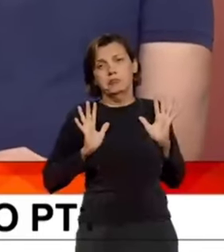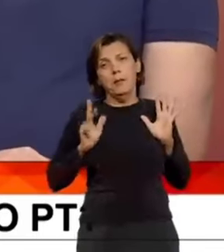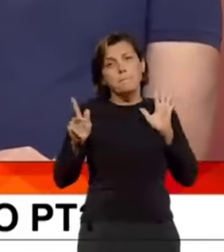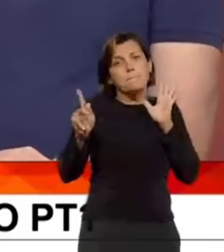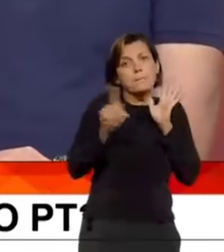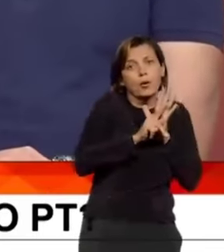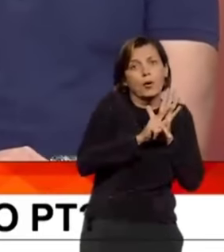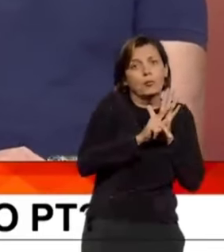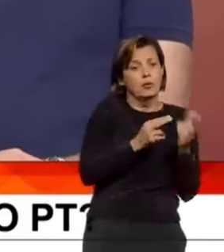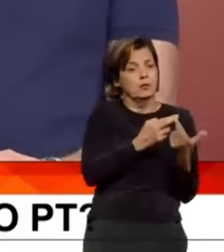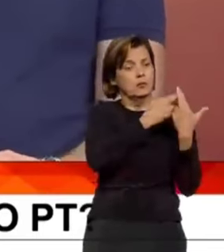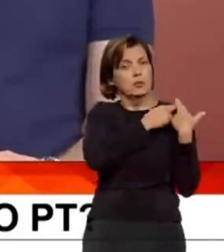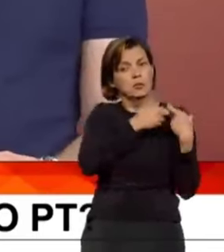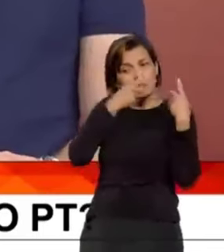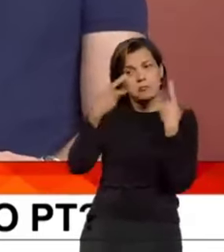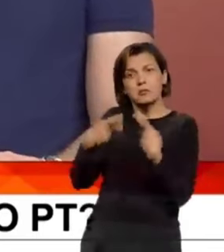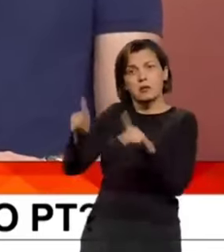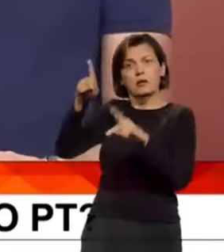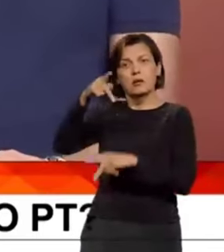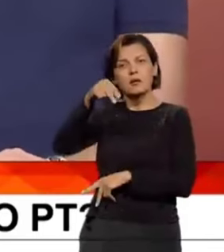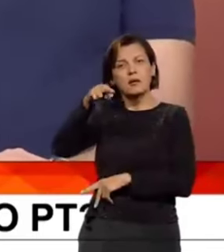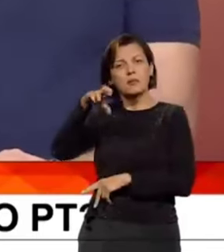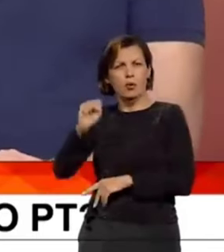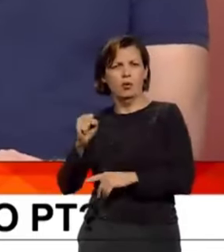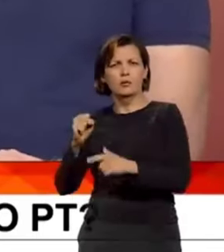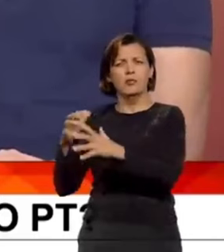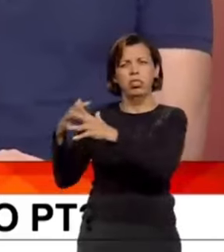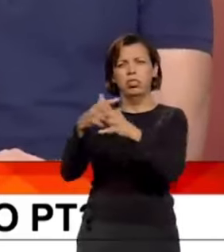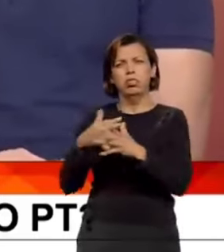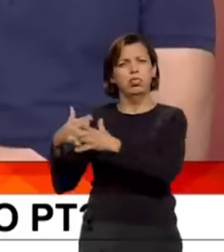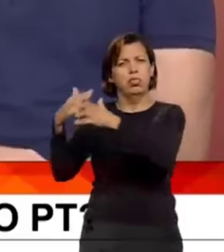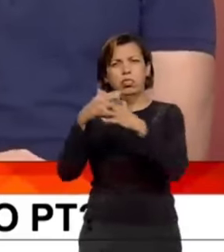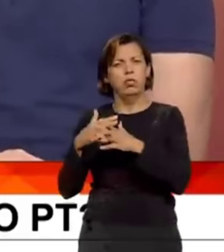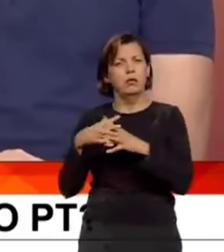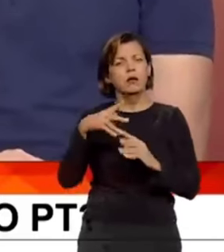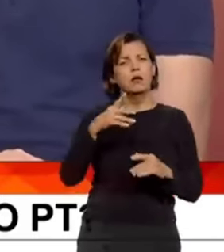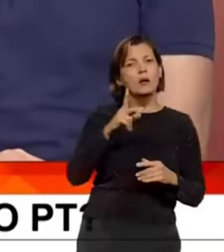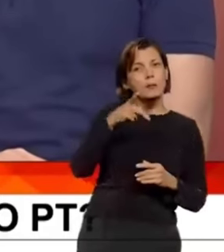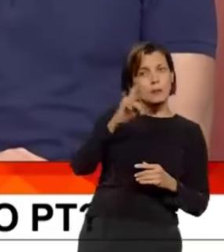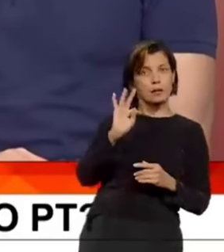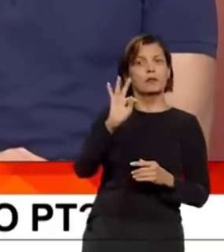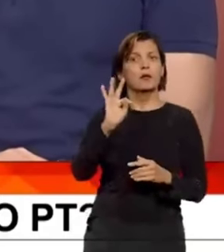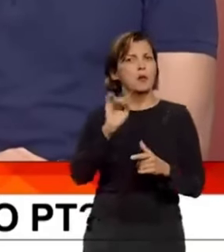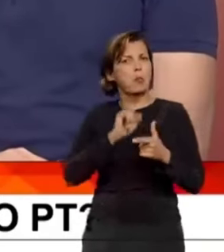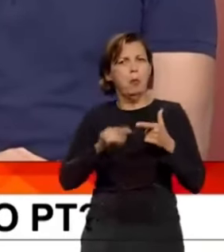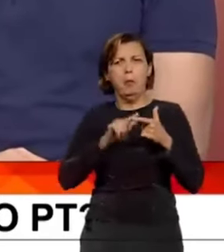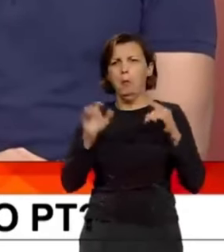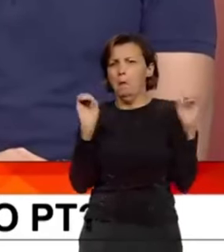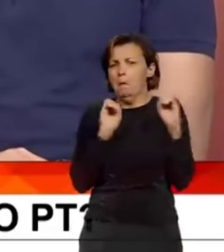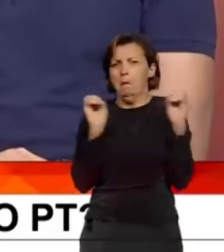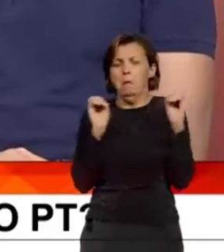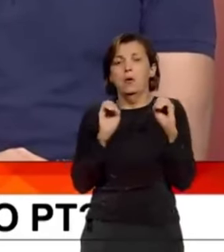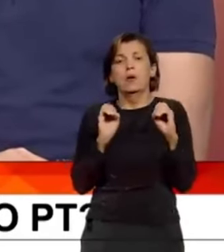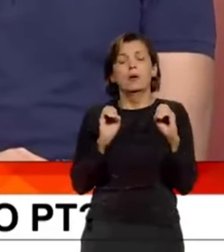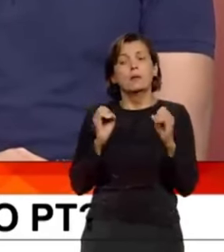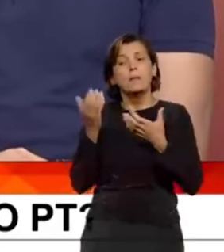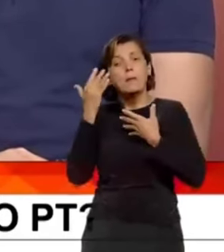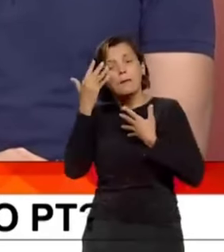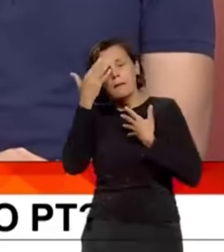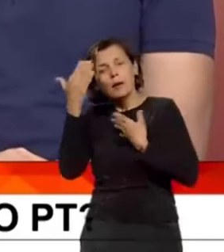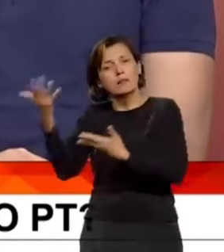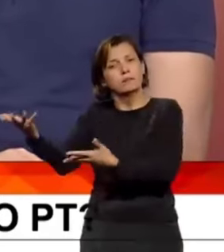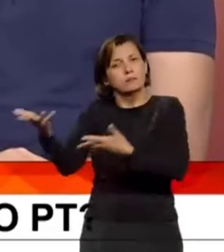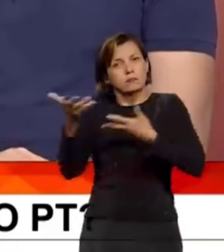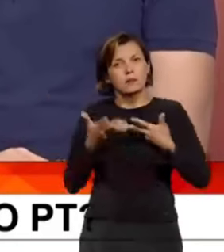ao partido dos trabalhadores essa quantidade é do pros partido do Pablo então Pablo bem-vindo a política novamente